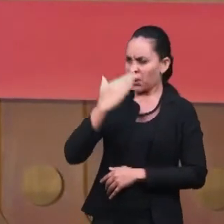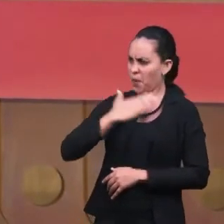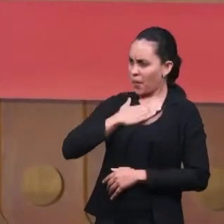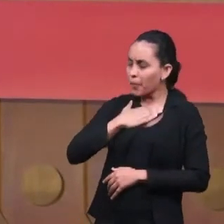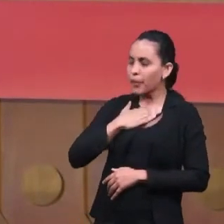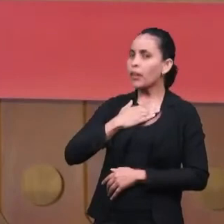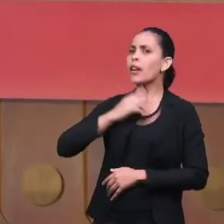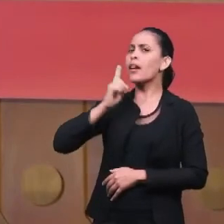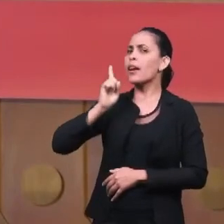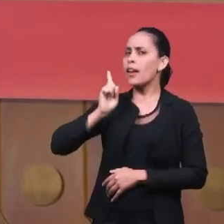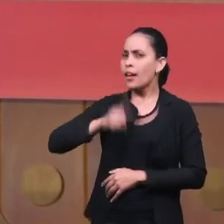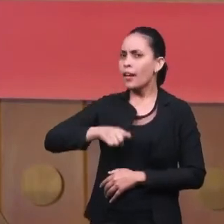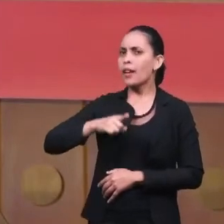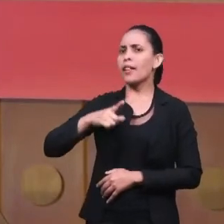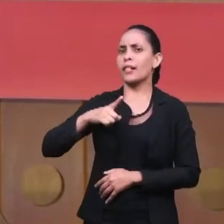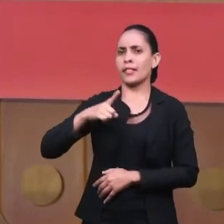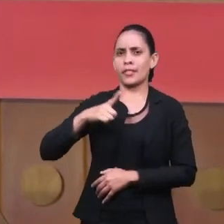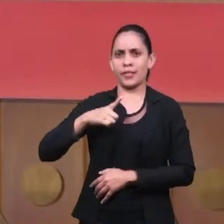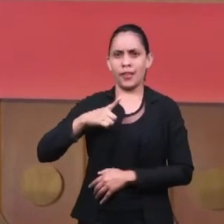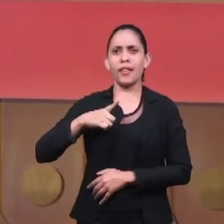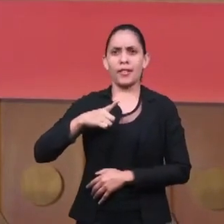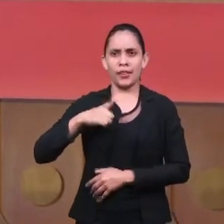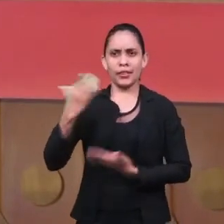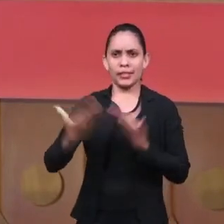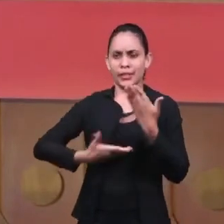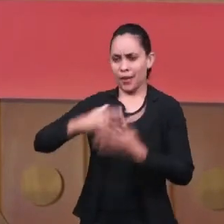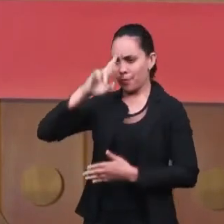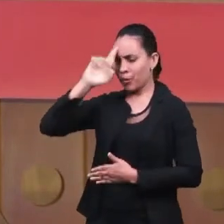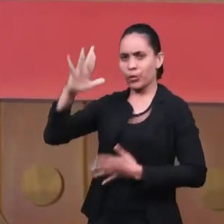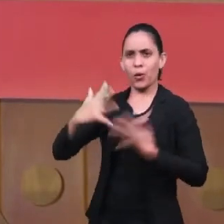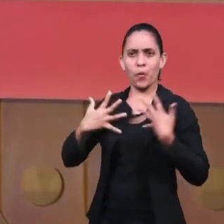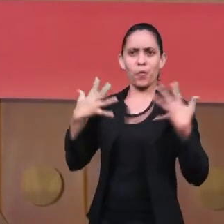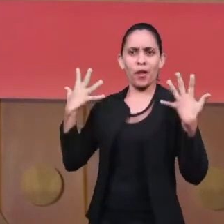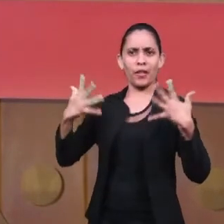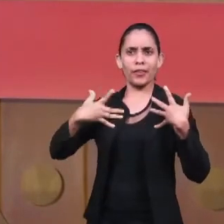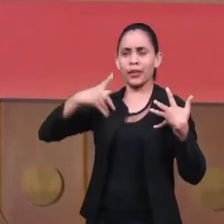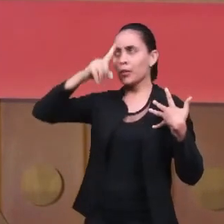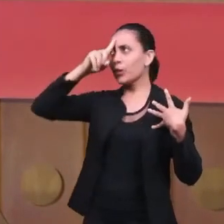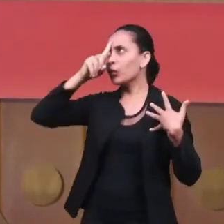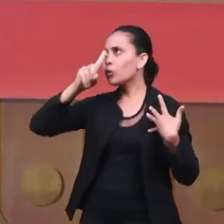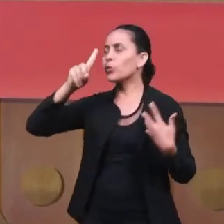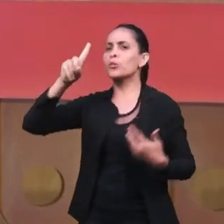importa para mim é percorrer com alegria a carreira que ele me propôs lá na minha